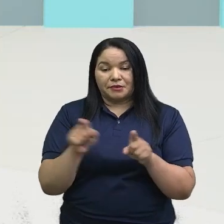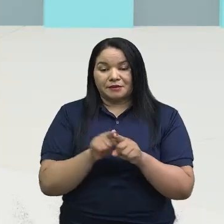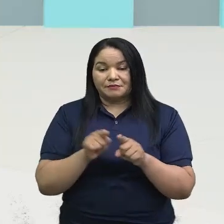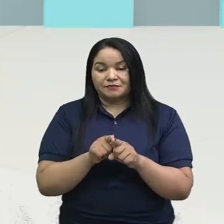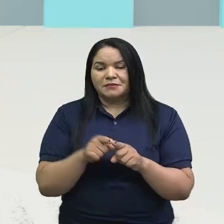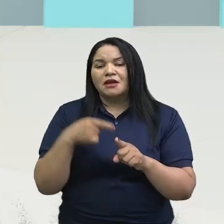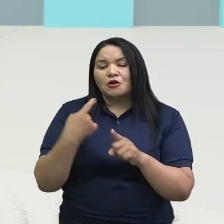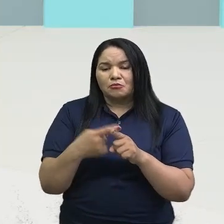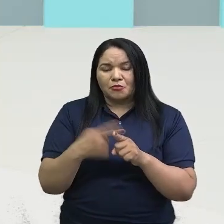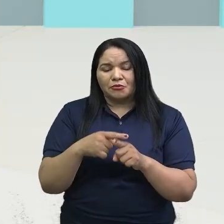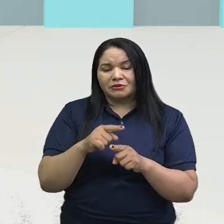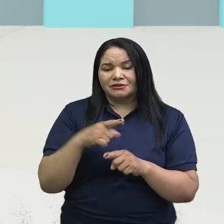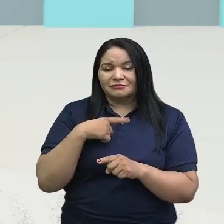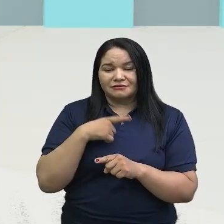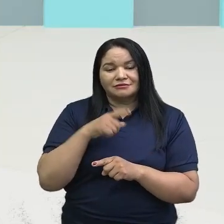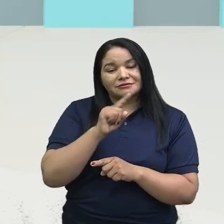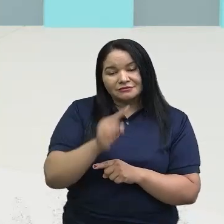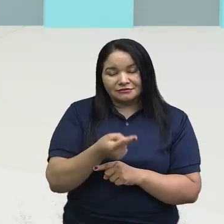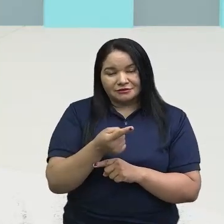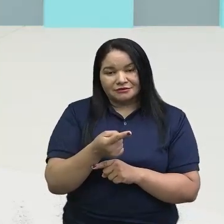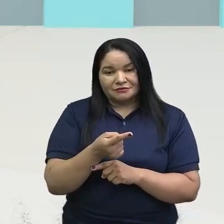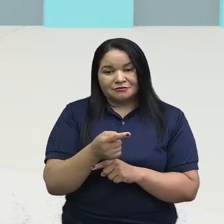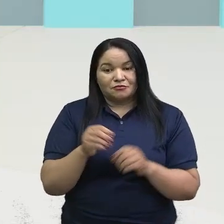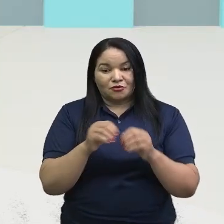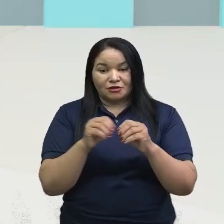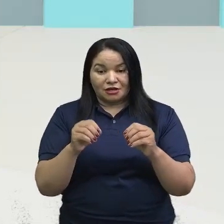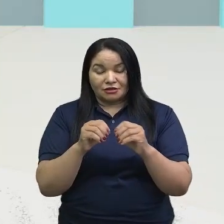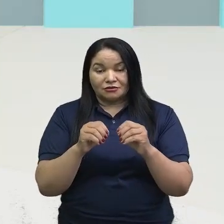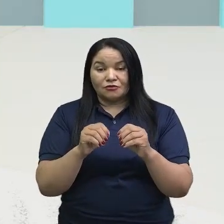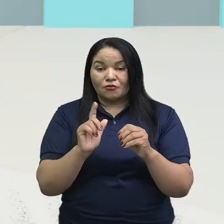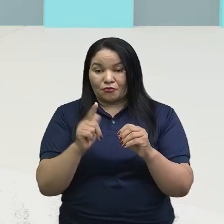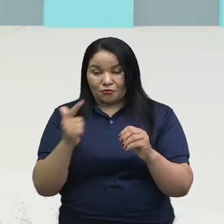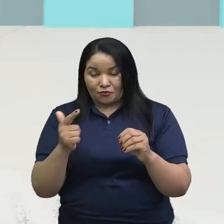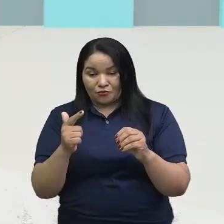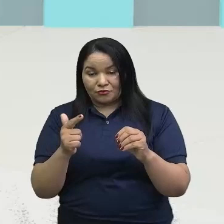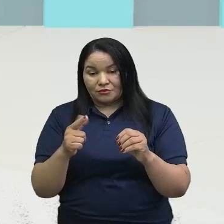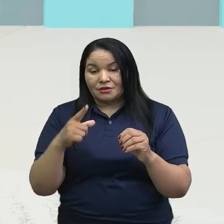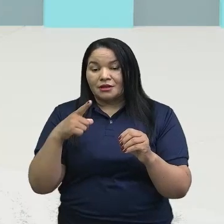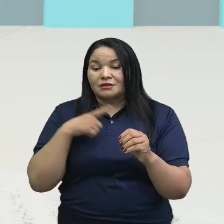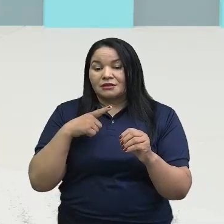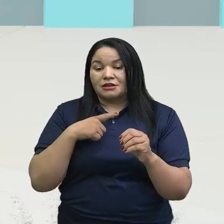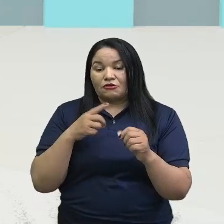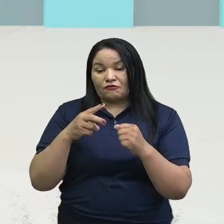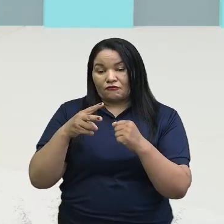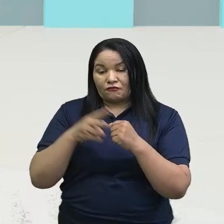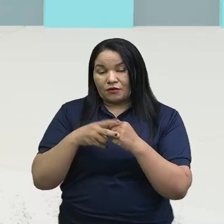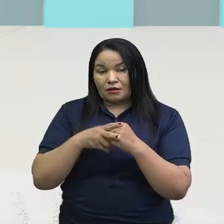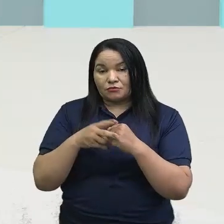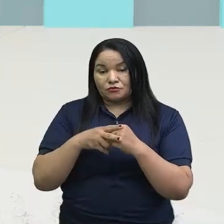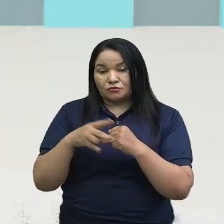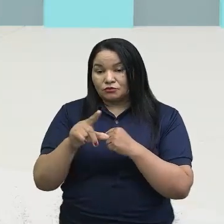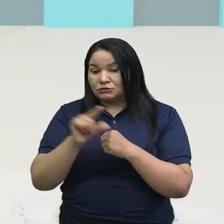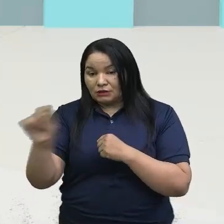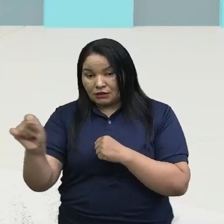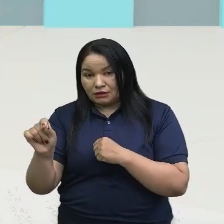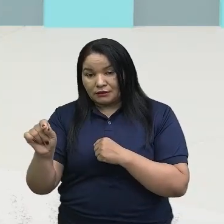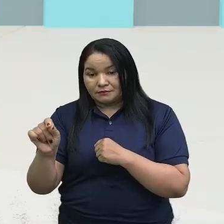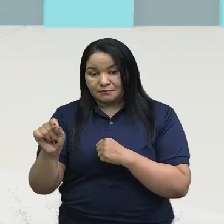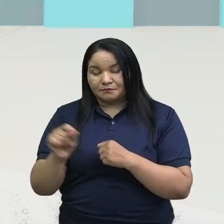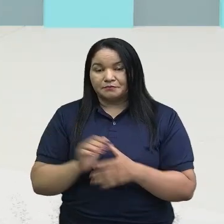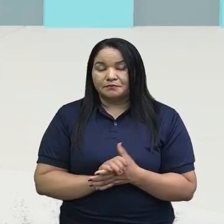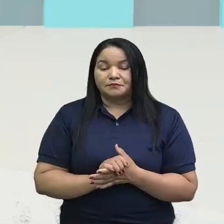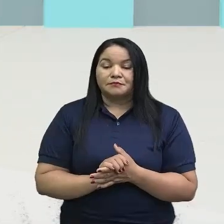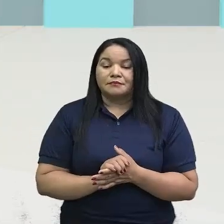que essa vírgula está aí? Porque na oração seguinte, eu tenho o verbo sai, né? Então,